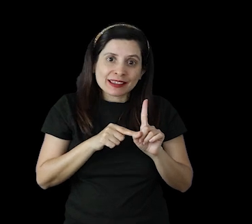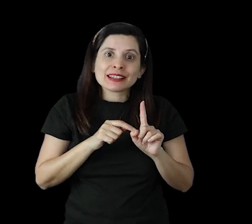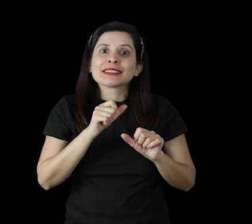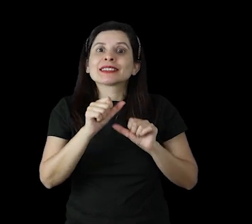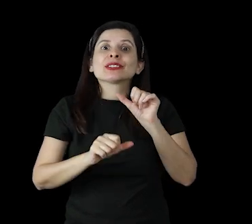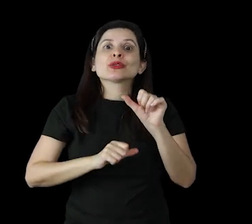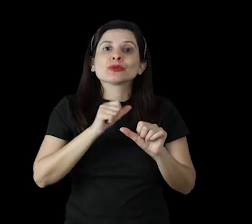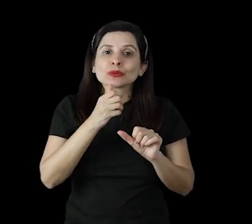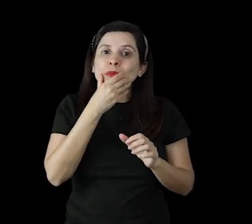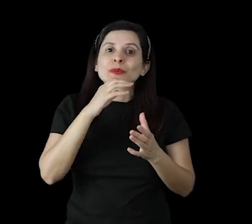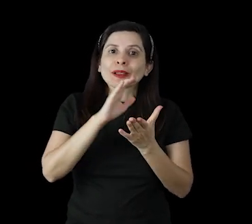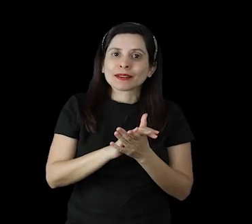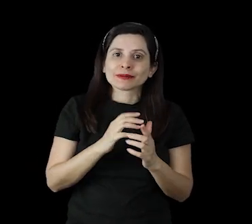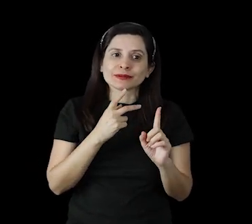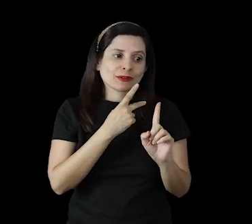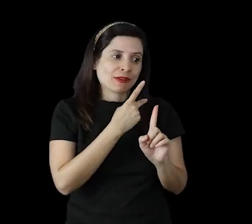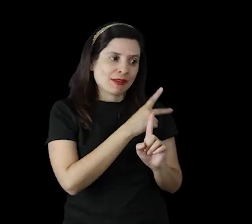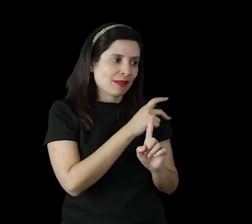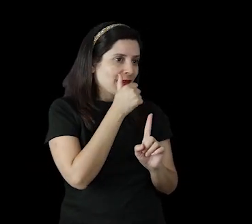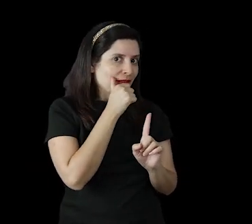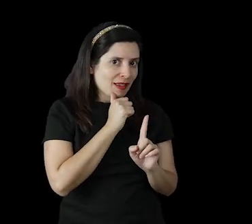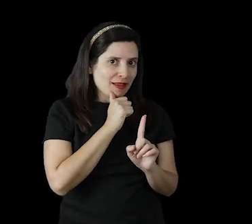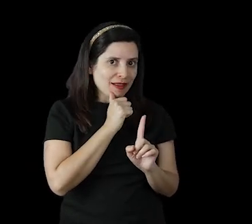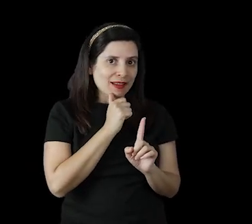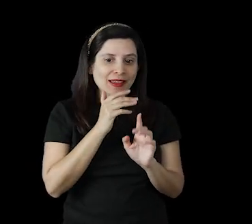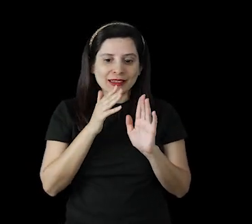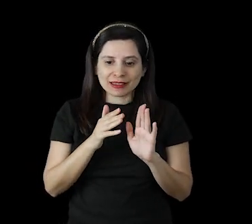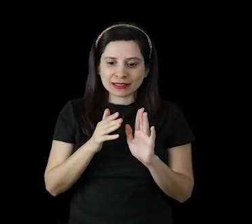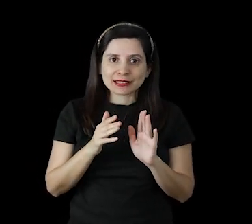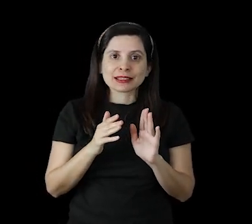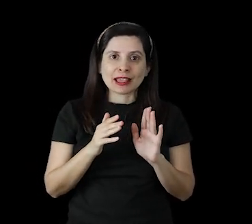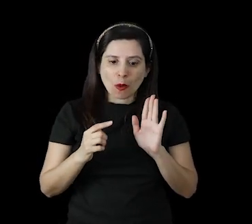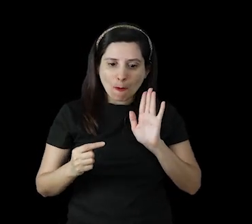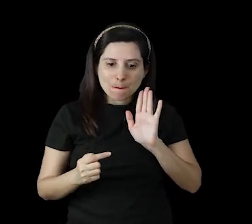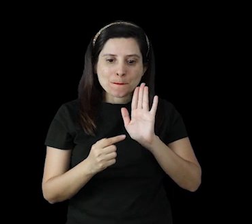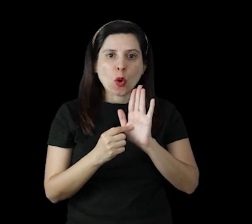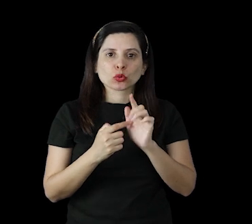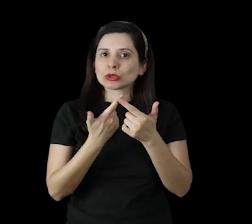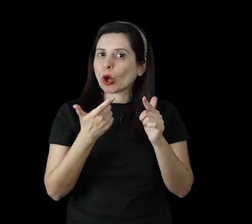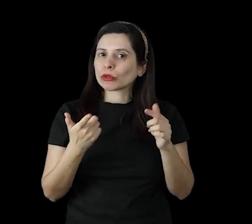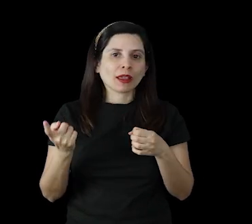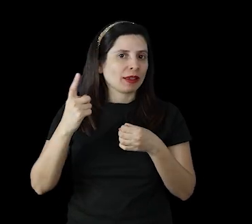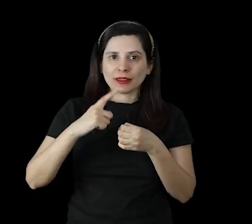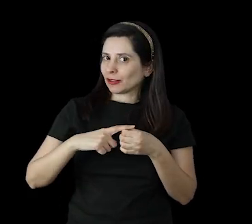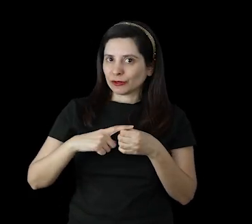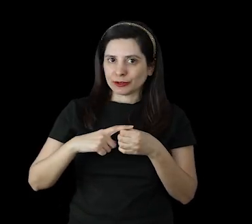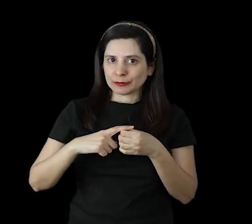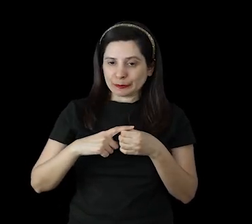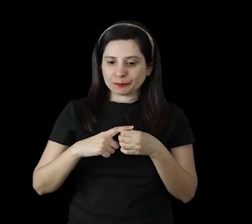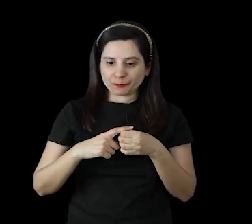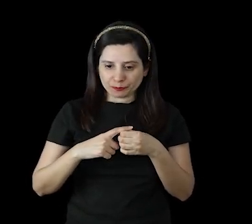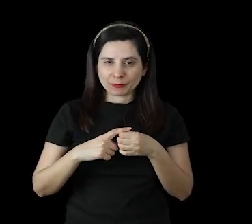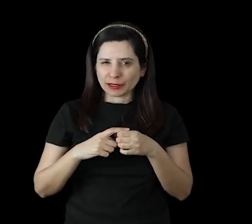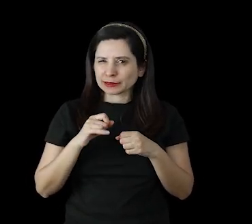se ele fosse daquele espaço para dar segurança. Esse é o ponto sem retorno, porque é uma grande ação. Na medida que você pega